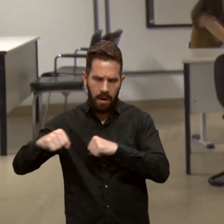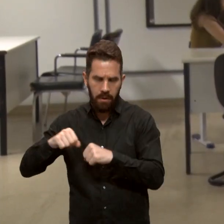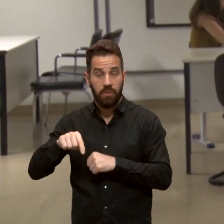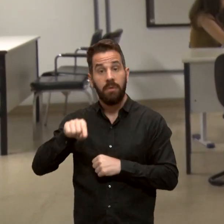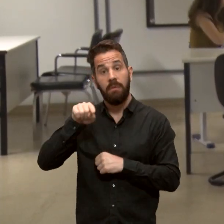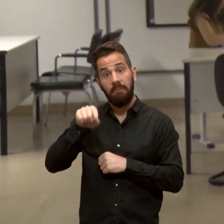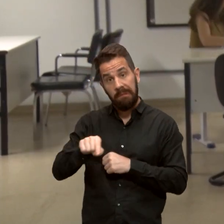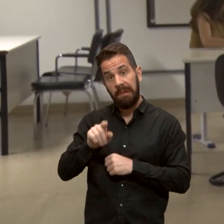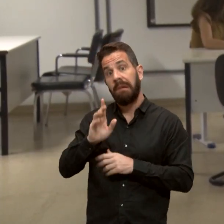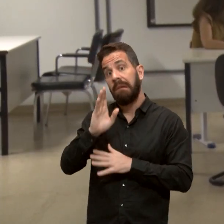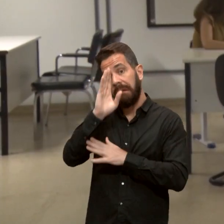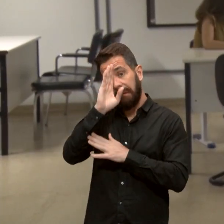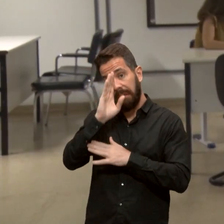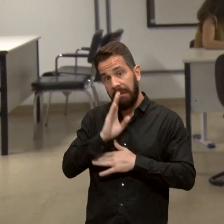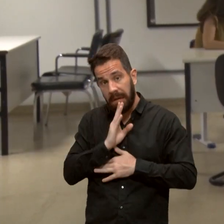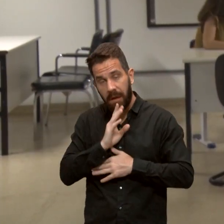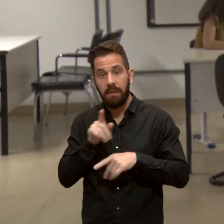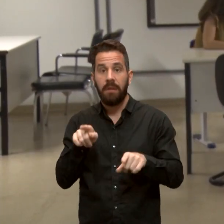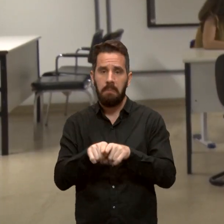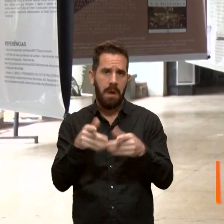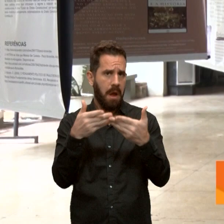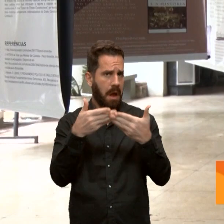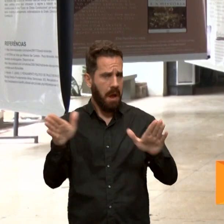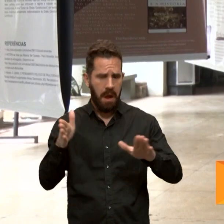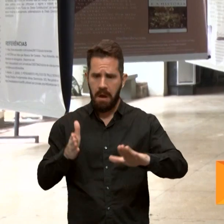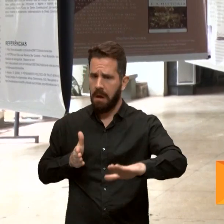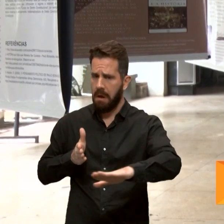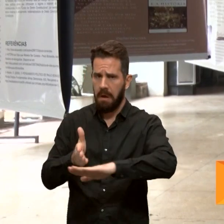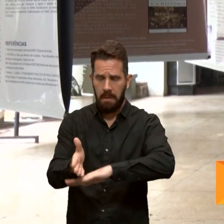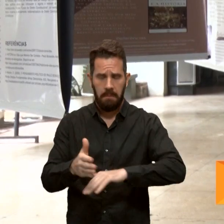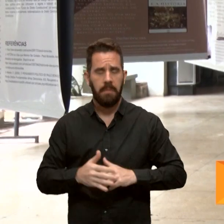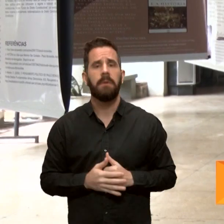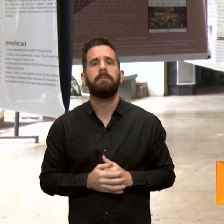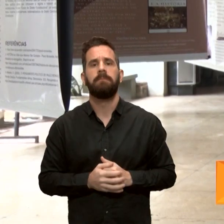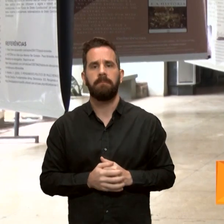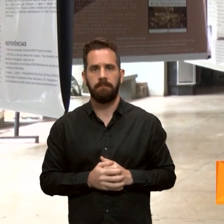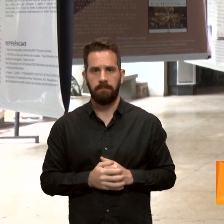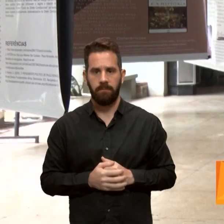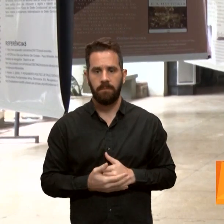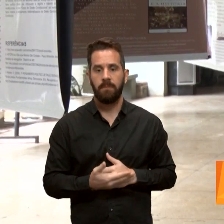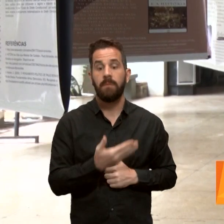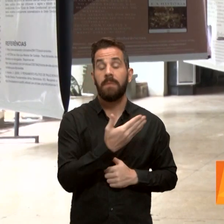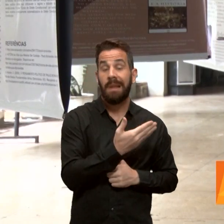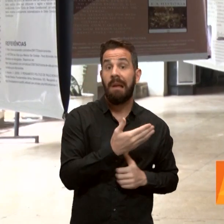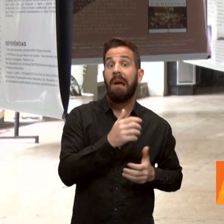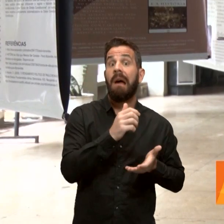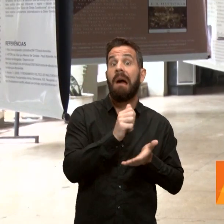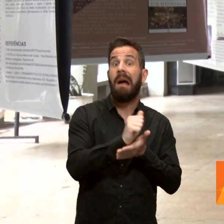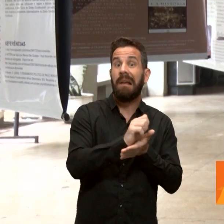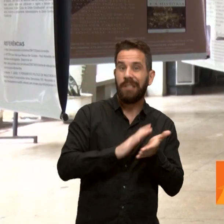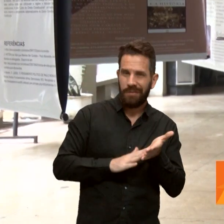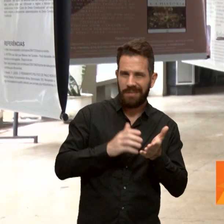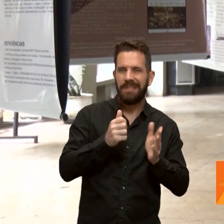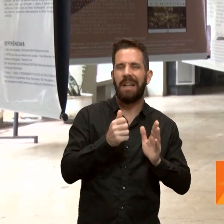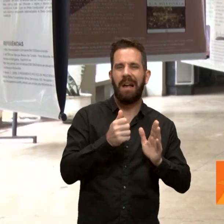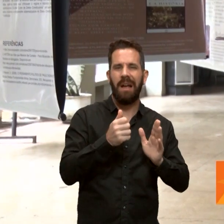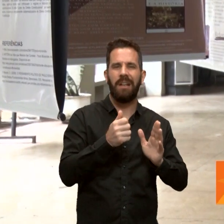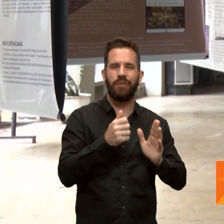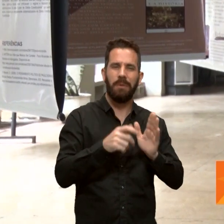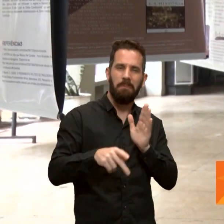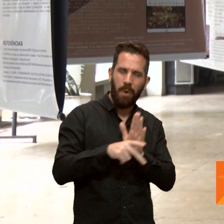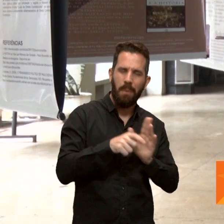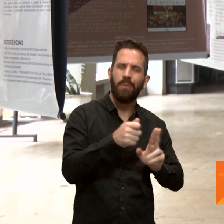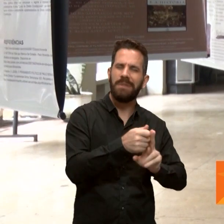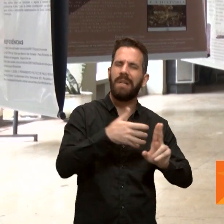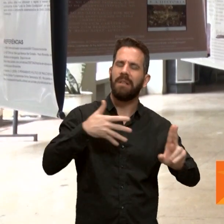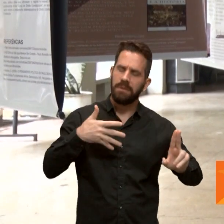e aberta à comunidade. A atividade de extensão Cinema e Direito, ela surgiu, de certa forma, diante de uma